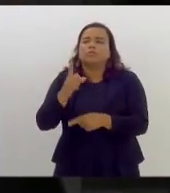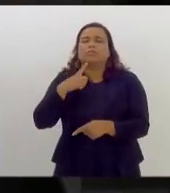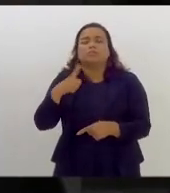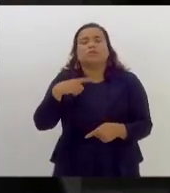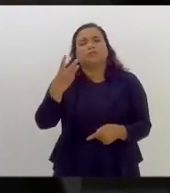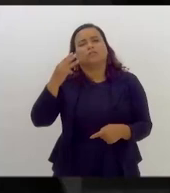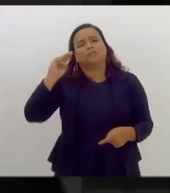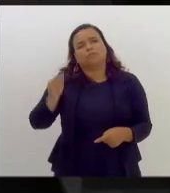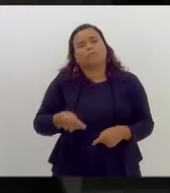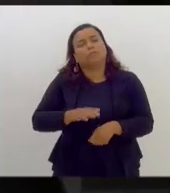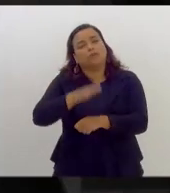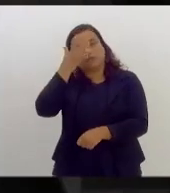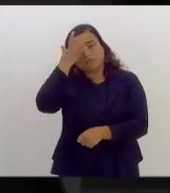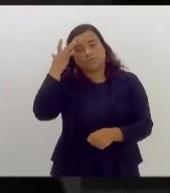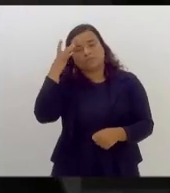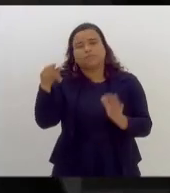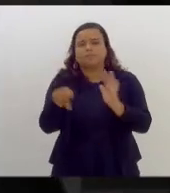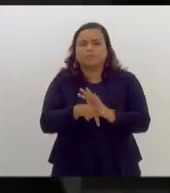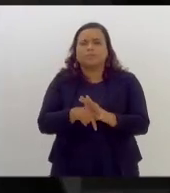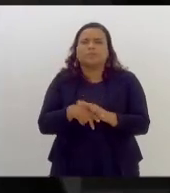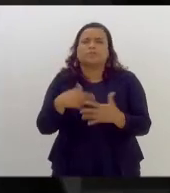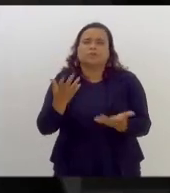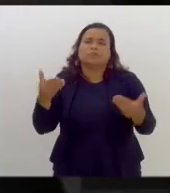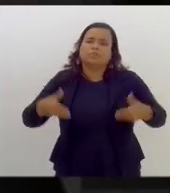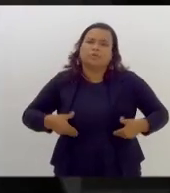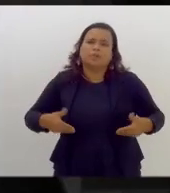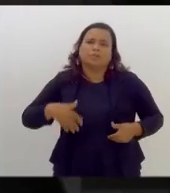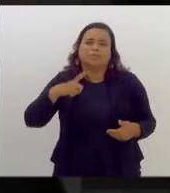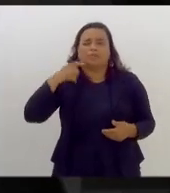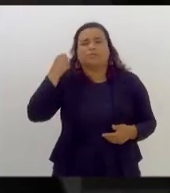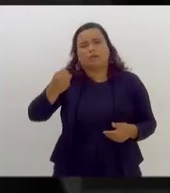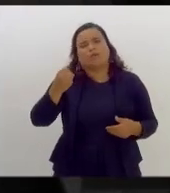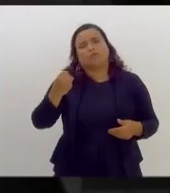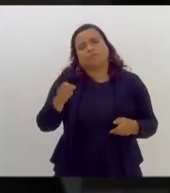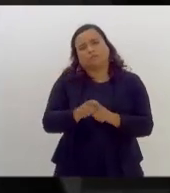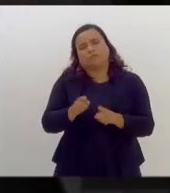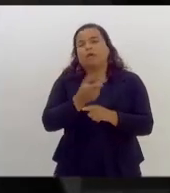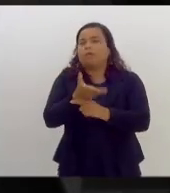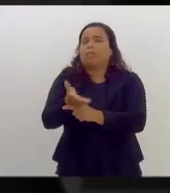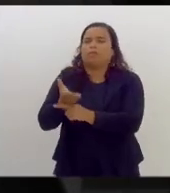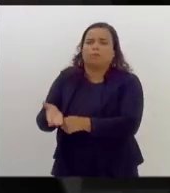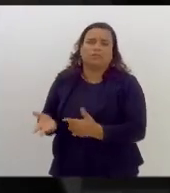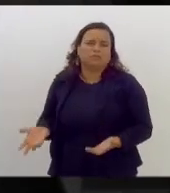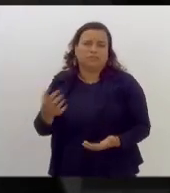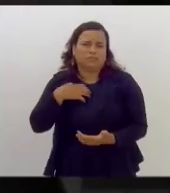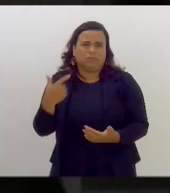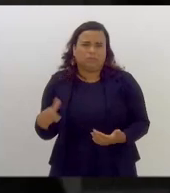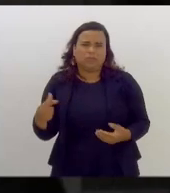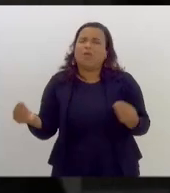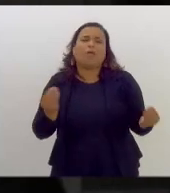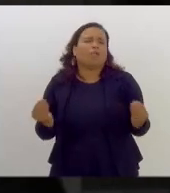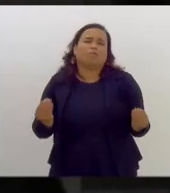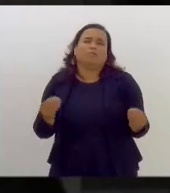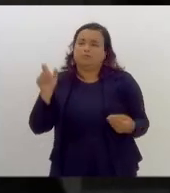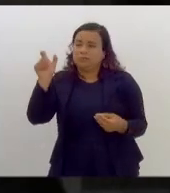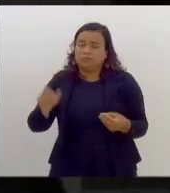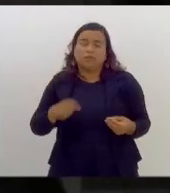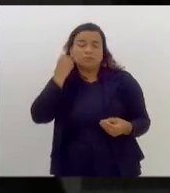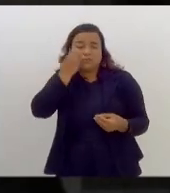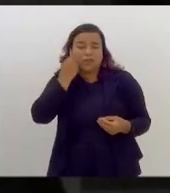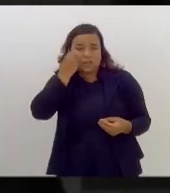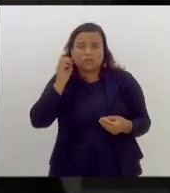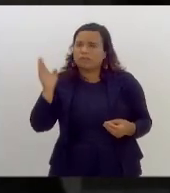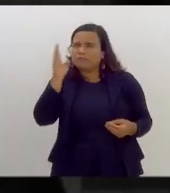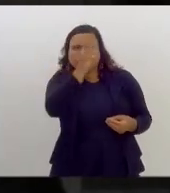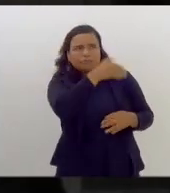3 milhões de pessoas em situação de extrema pobreza e miséria. Então, como pode não ter sensibilidade? Será que esses senadores não andam